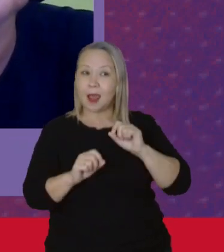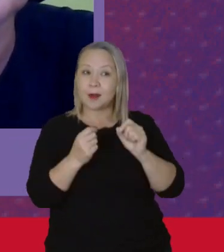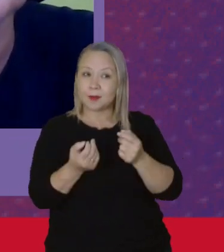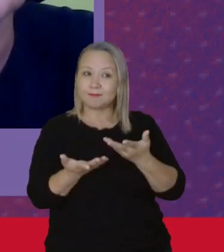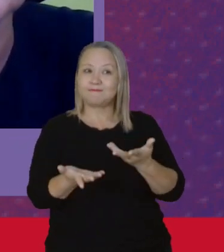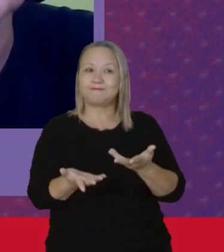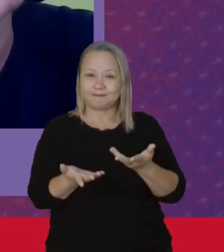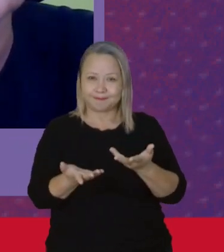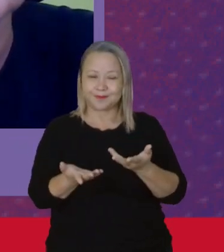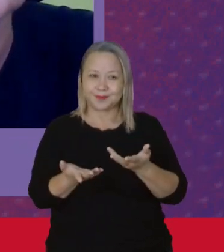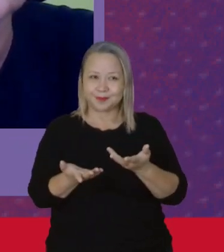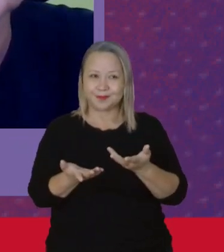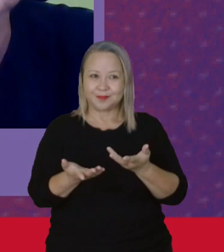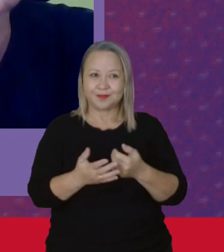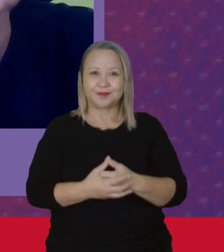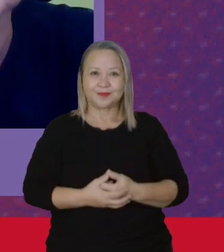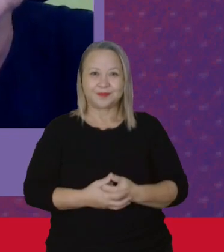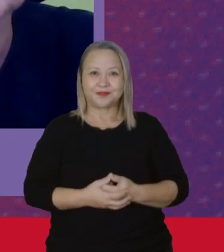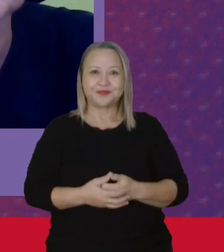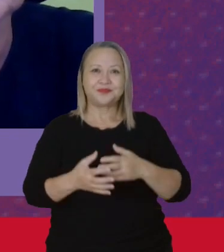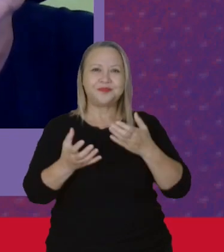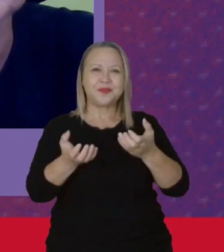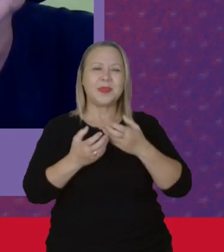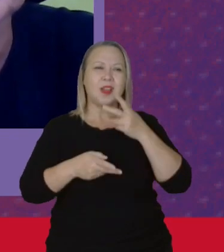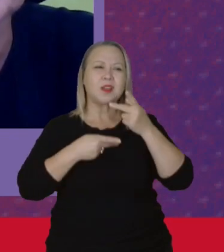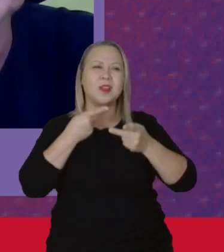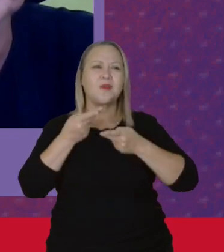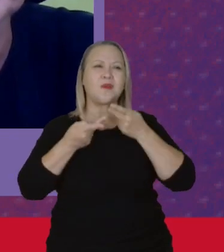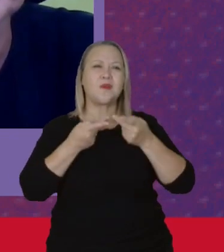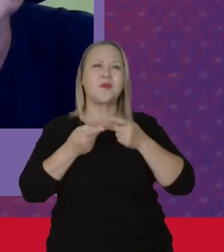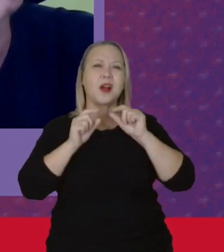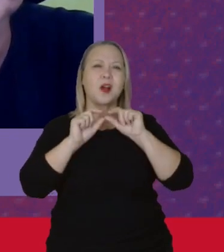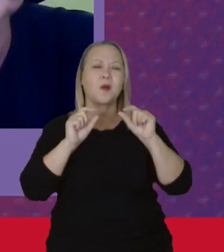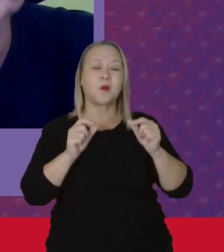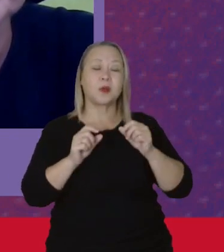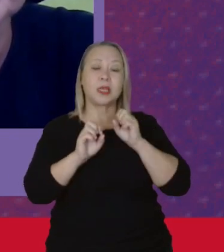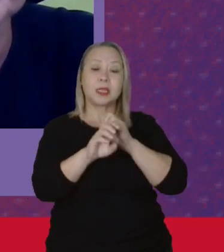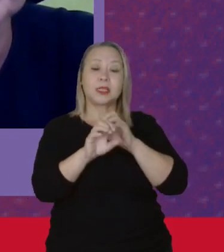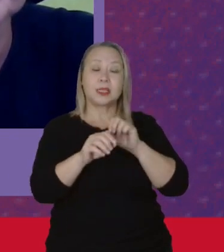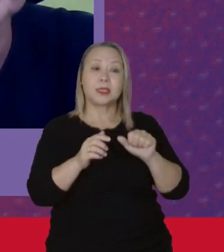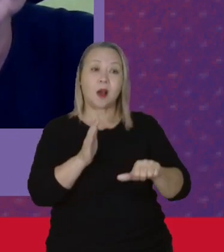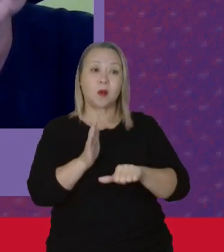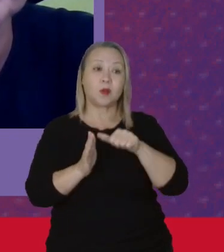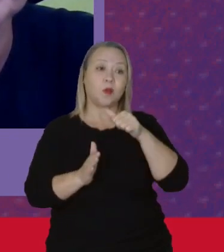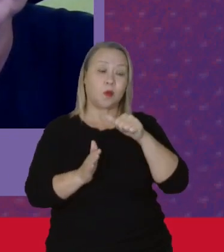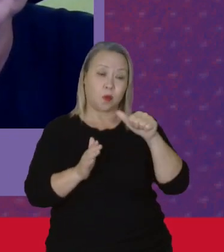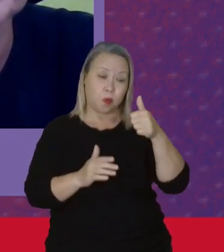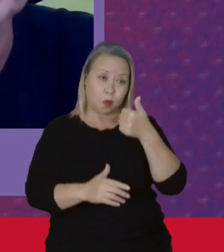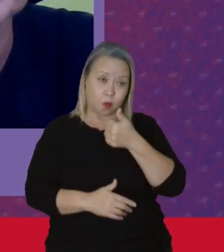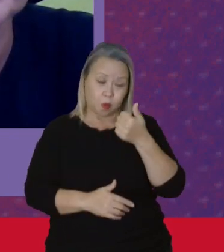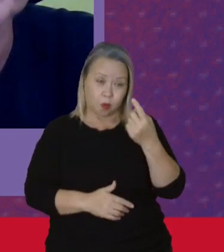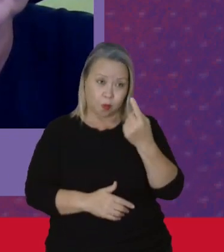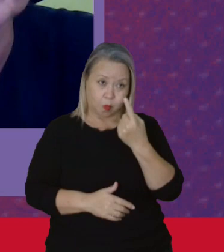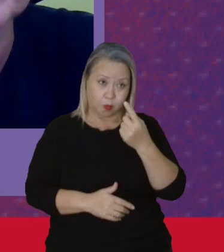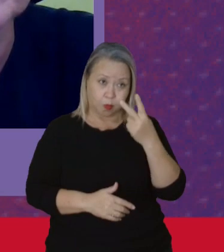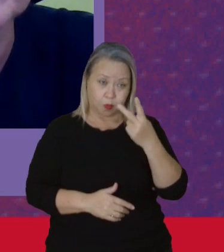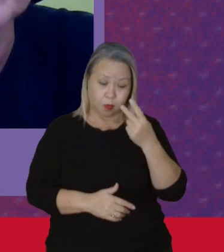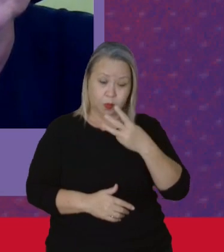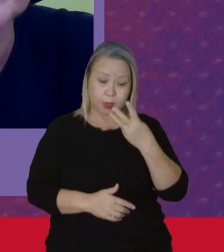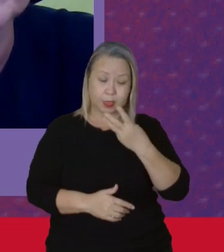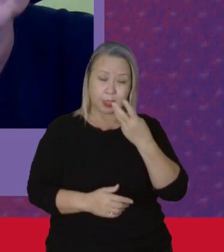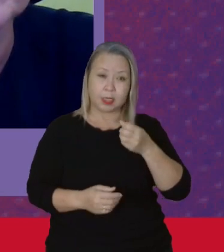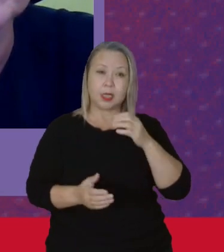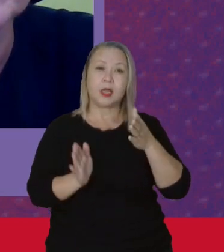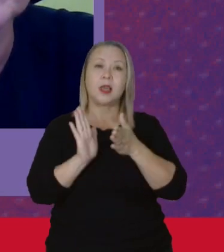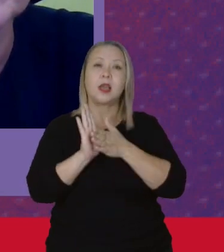queria que vocês trouxessem um pouco, porque nas aulas 1, 2 e 3 é abordada a questão da